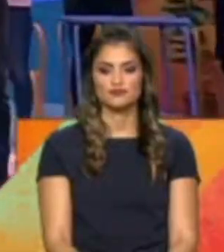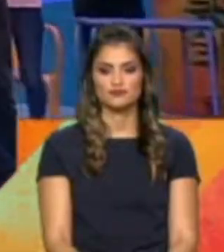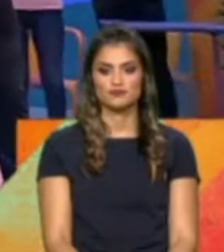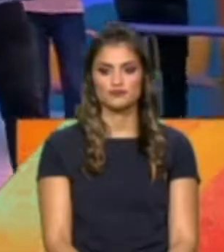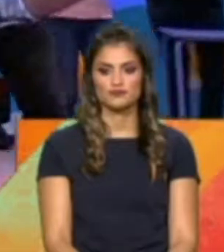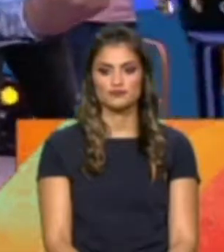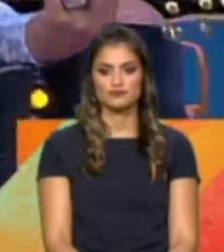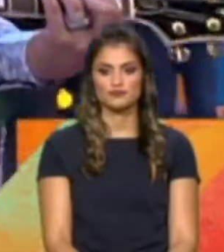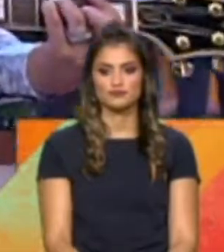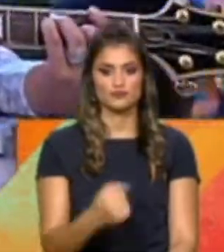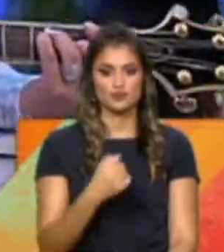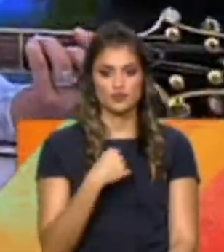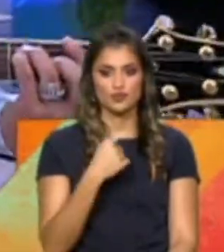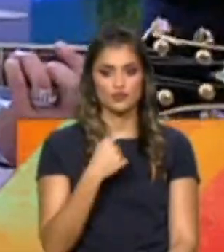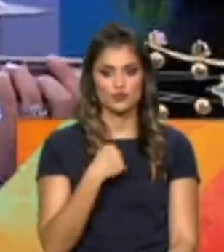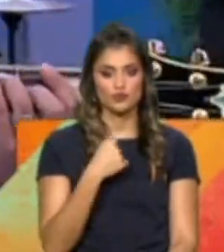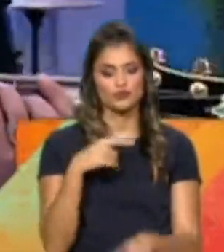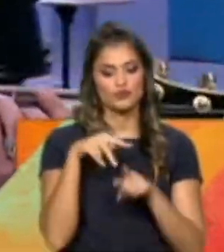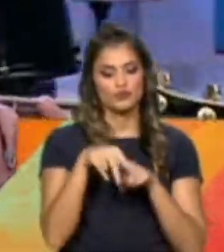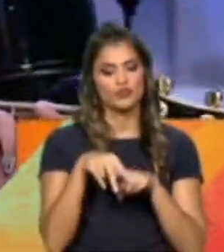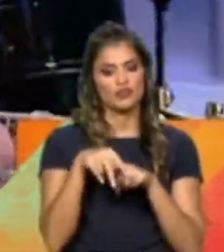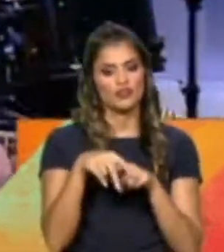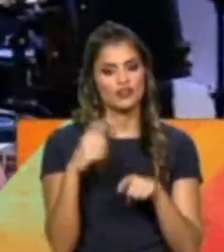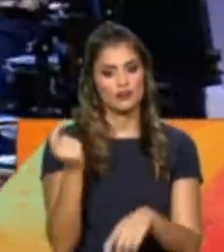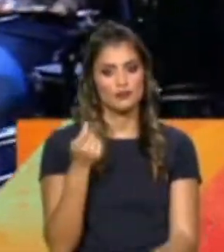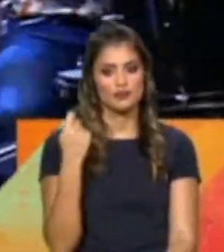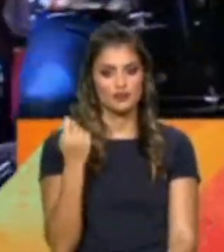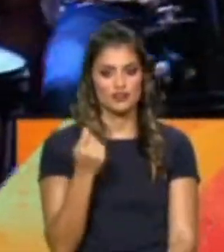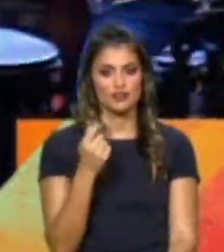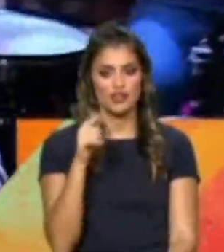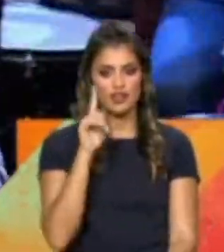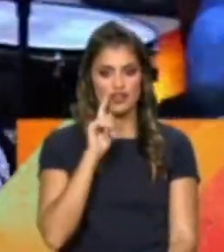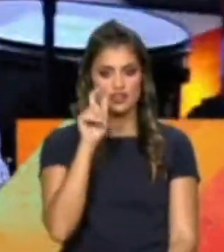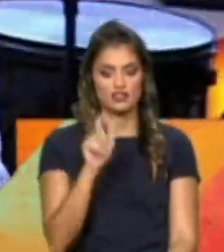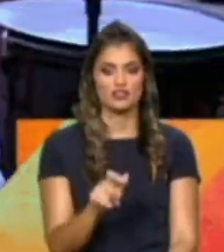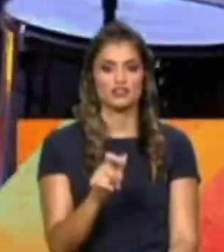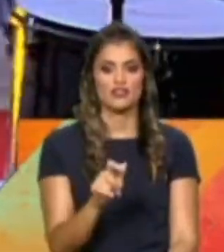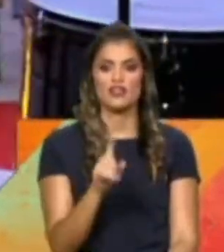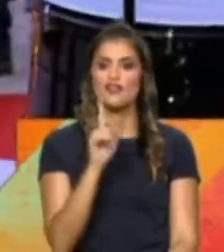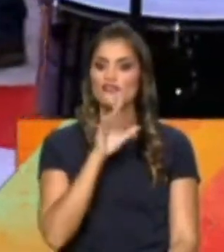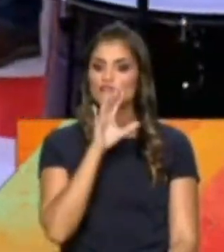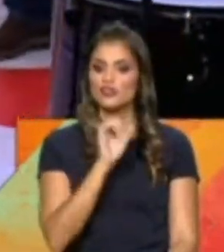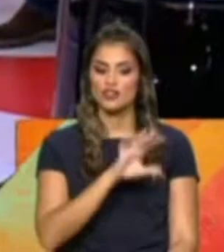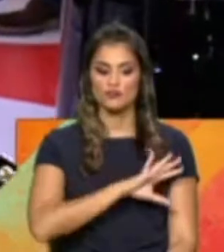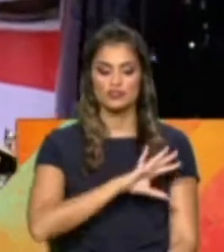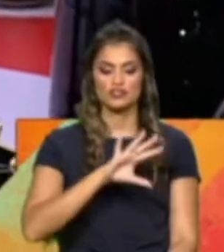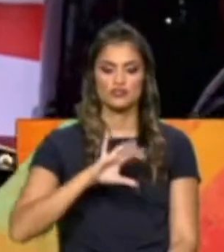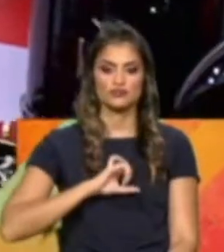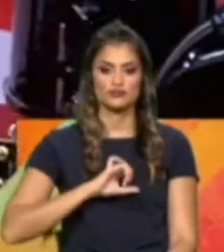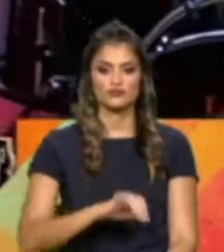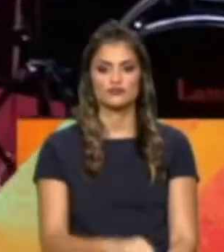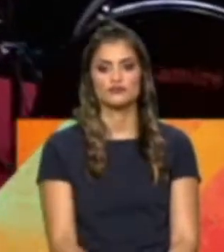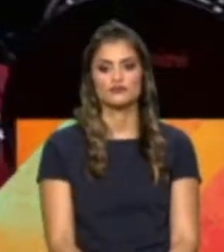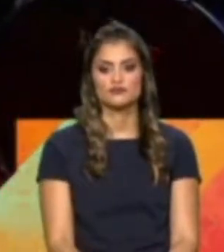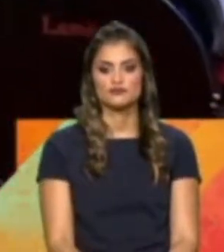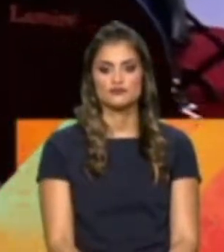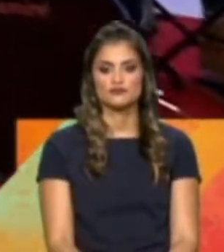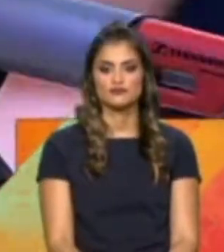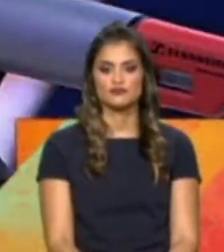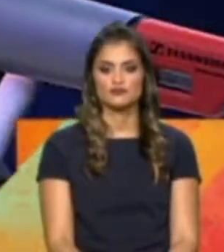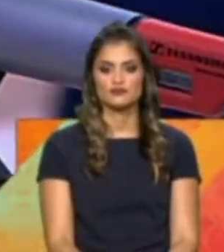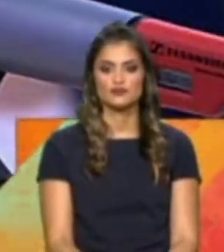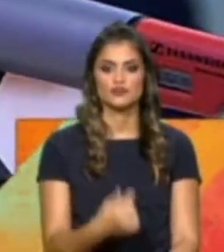não. Eu sou um cowboy, ela é filha do patrão.